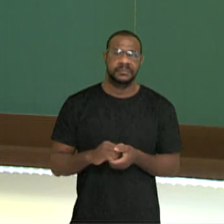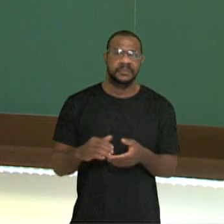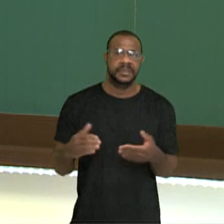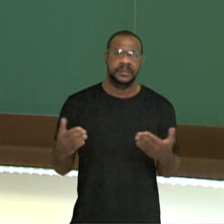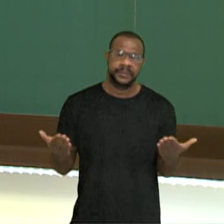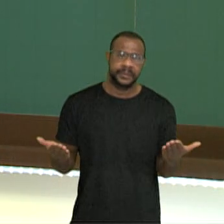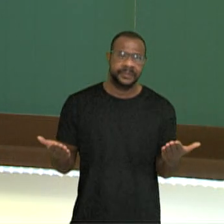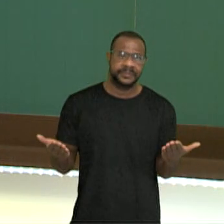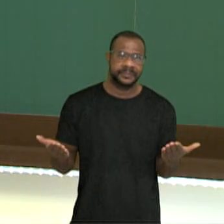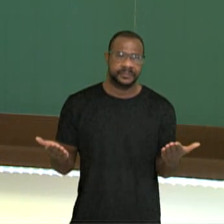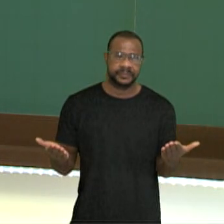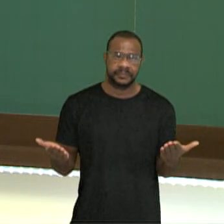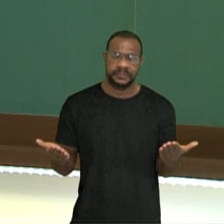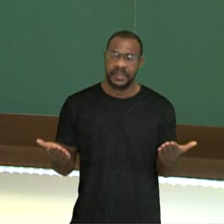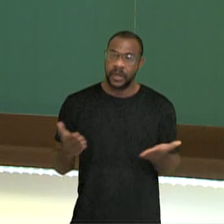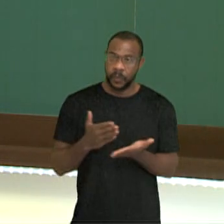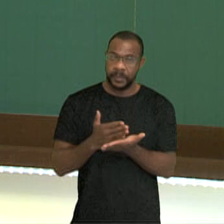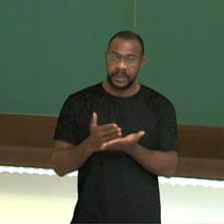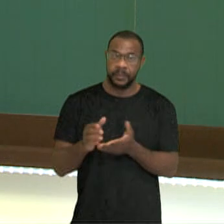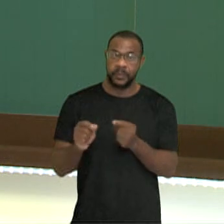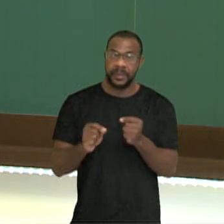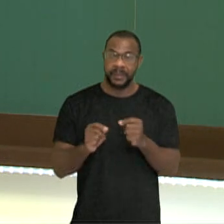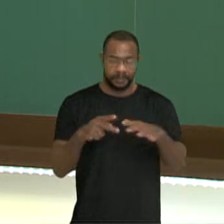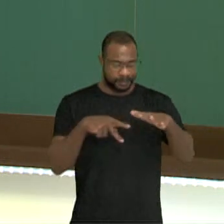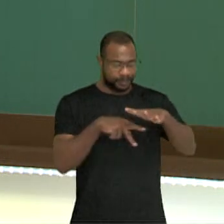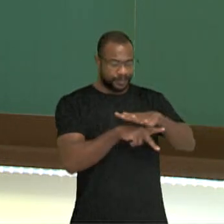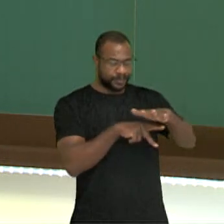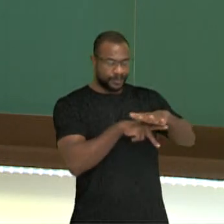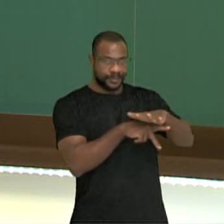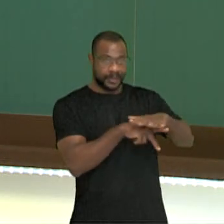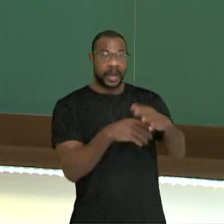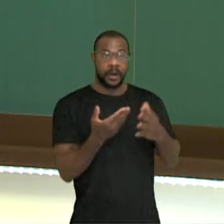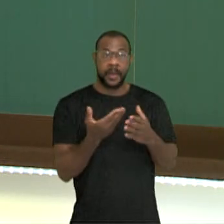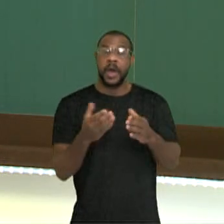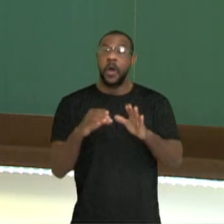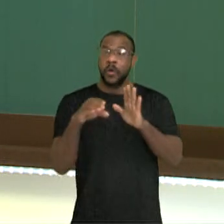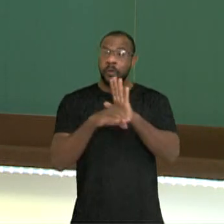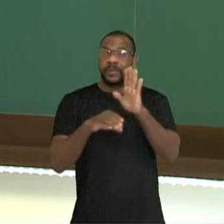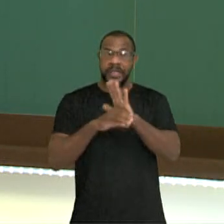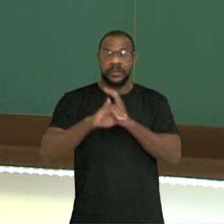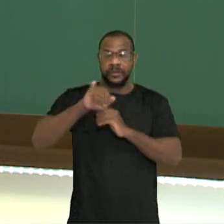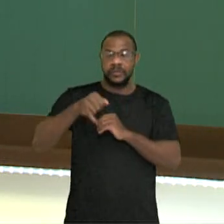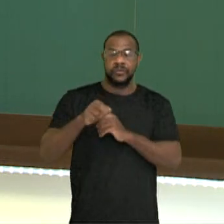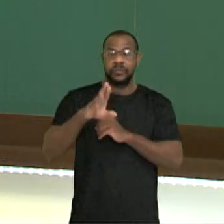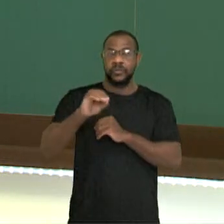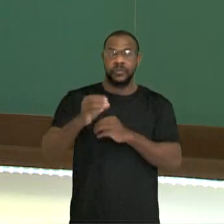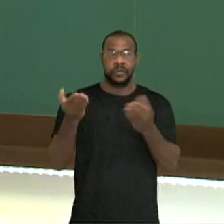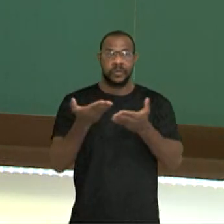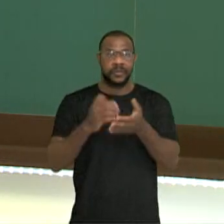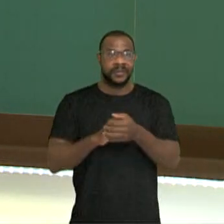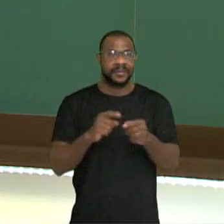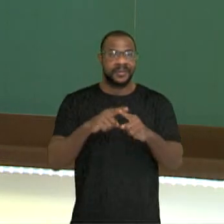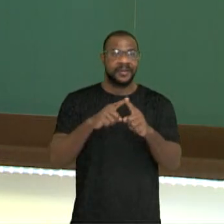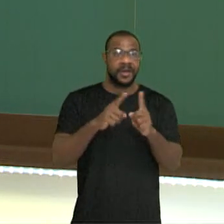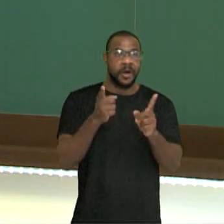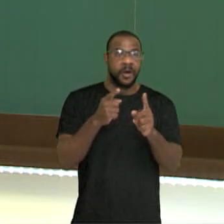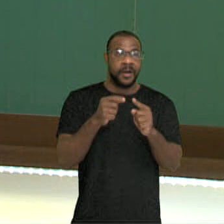Então, gente, nós começamos agora aplicando exatamente aqueles conceitos de juros. Então, como é que nós vamos? 70% da taxa